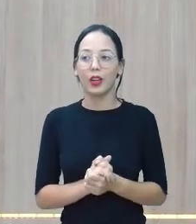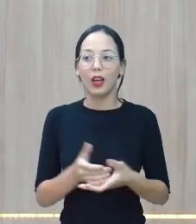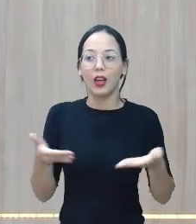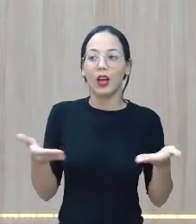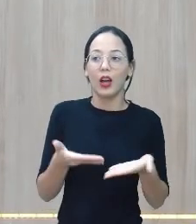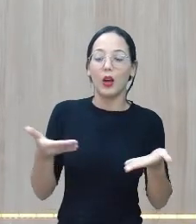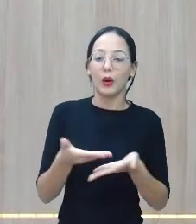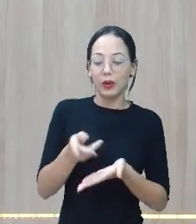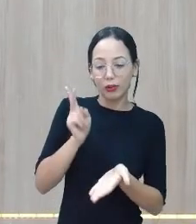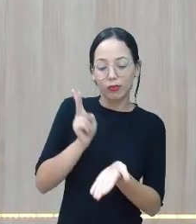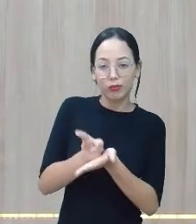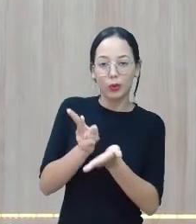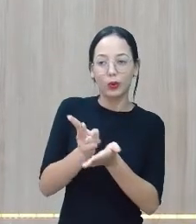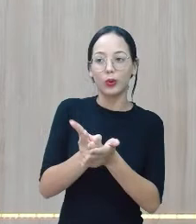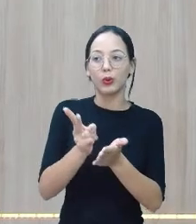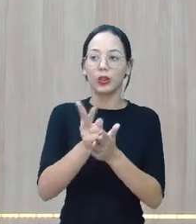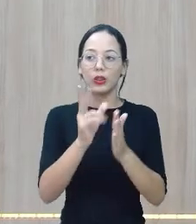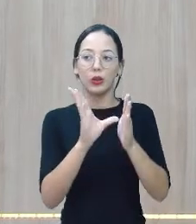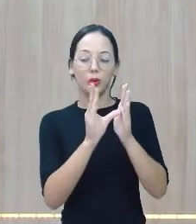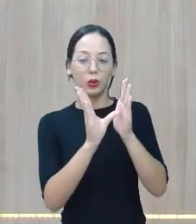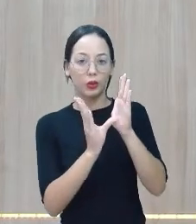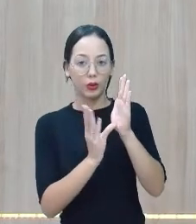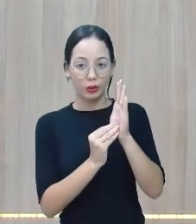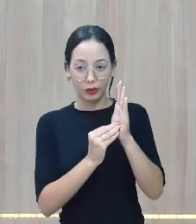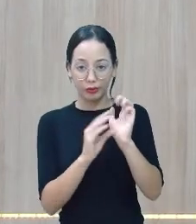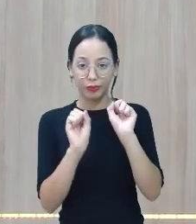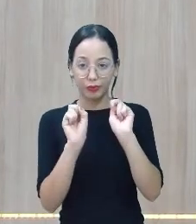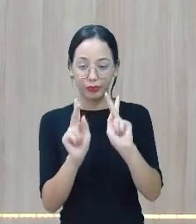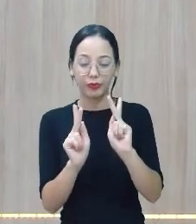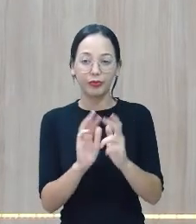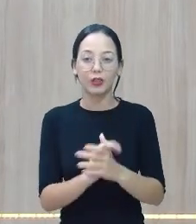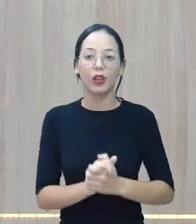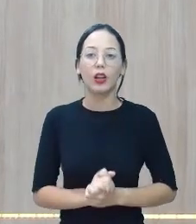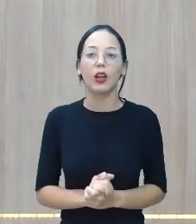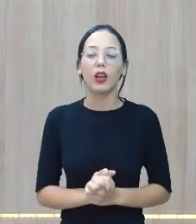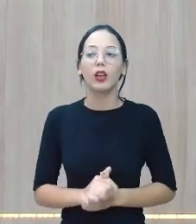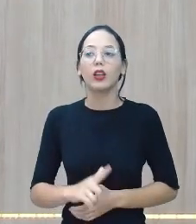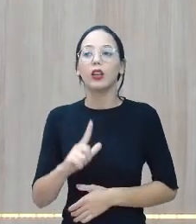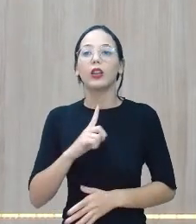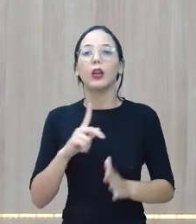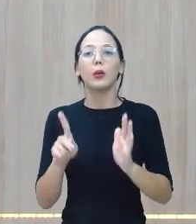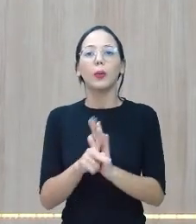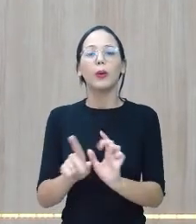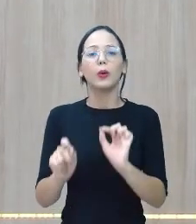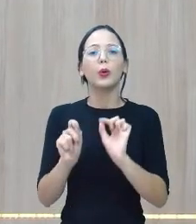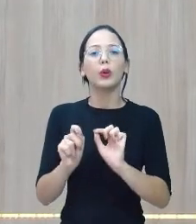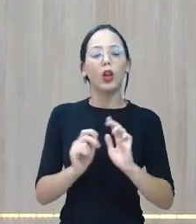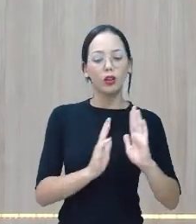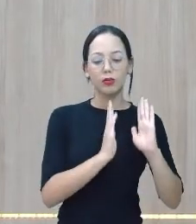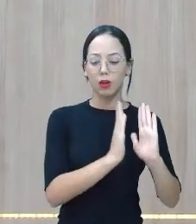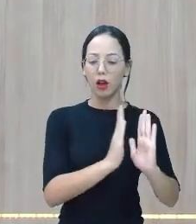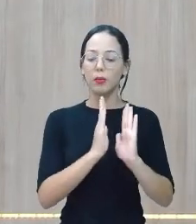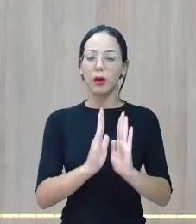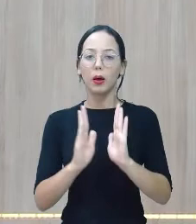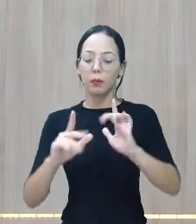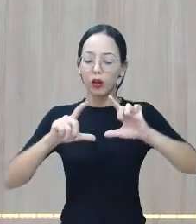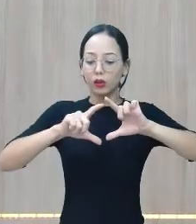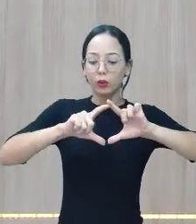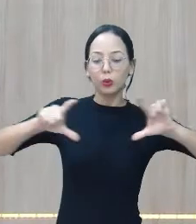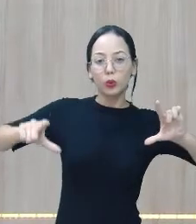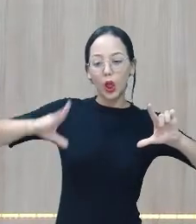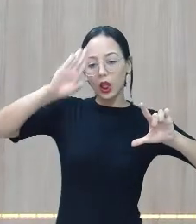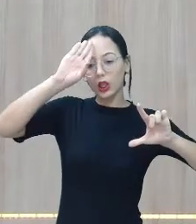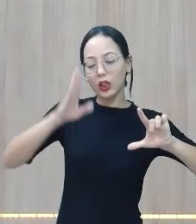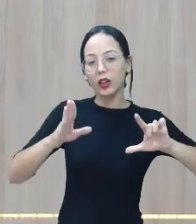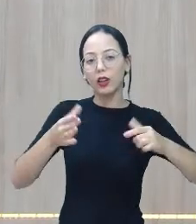esta continuação do nosso conteúdo. Então, nós temos aqui a ordem direta da oração, da frase,